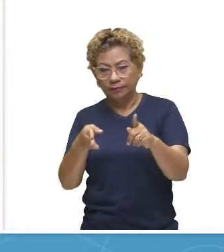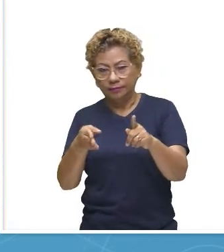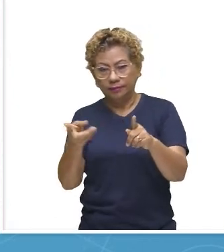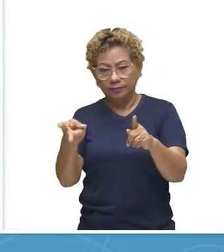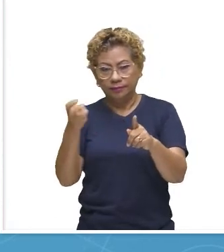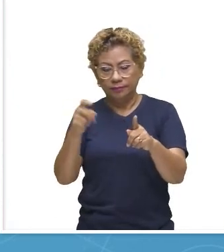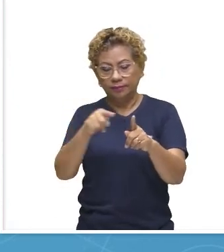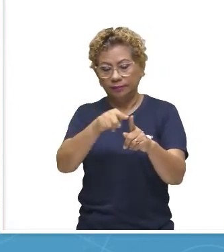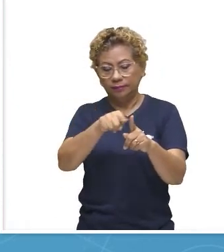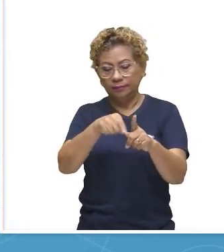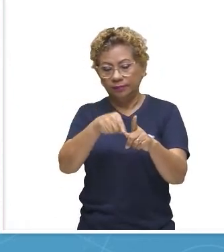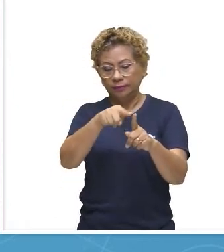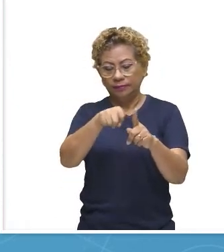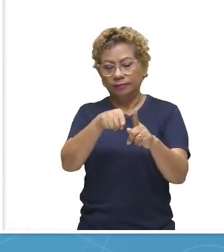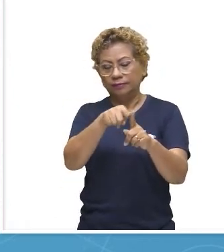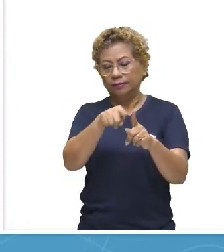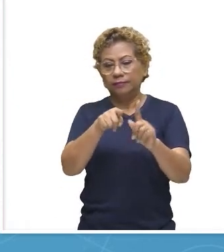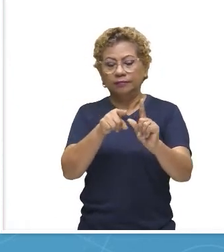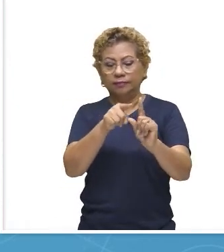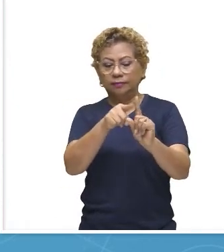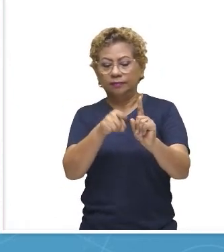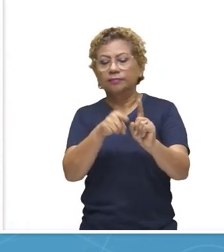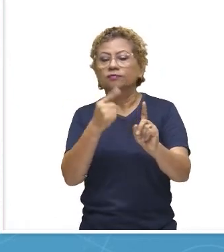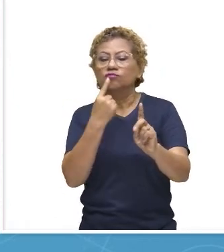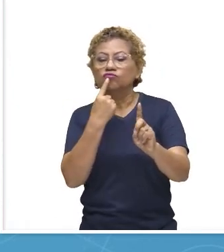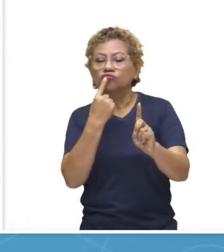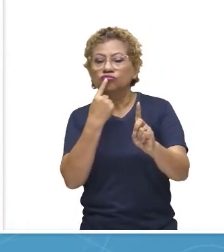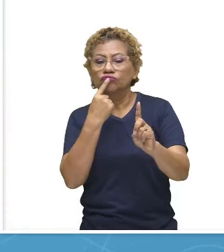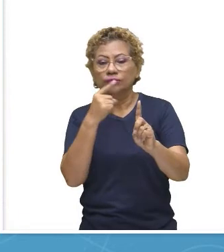que está igual na imagem, os vermelhos.